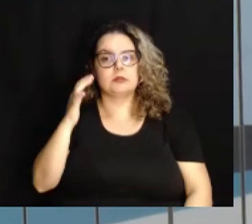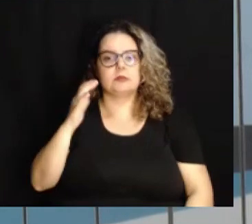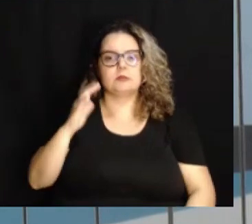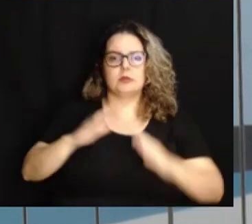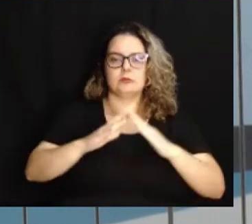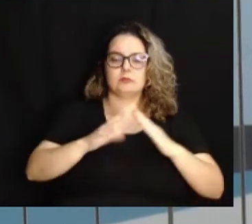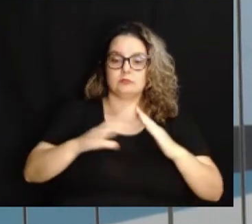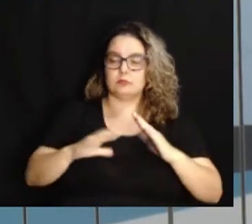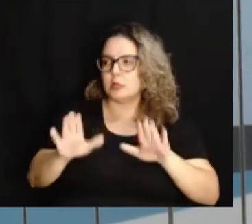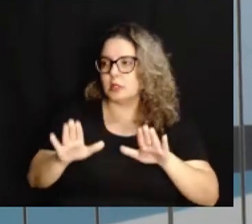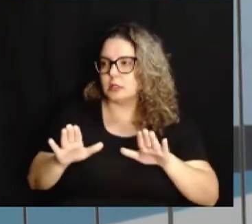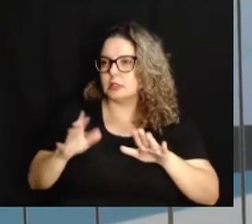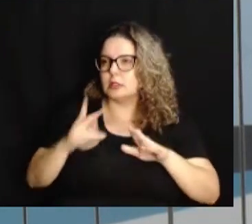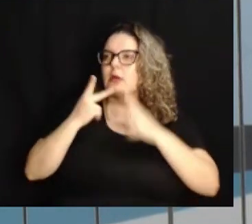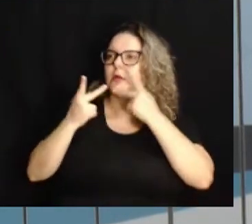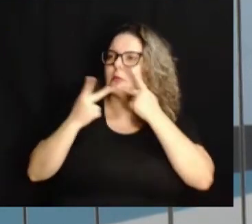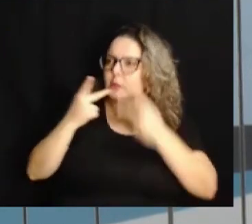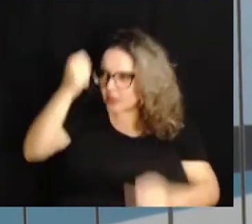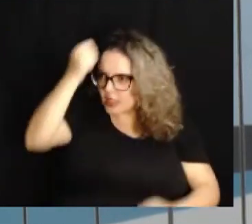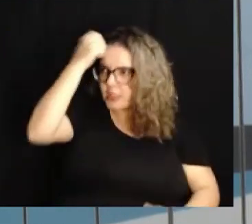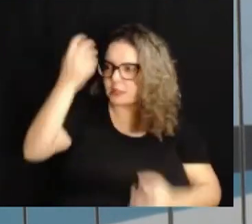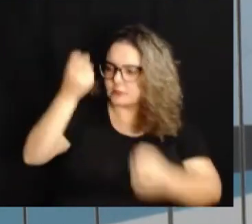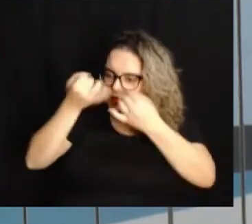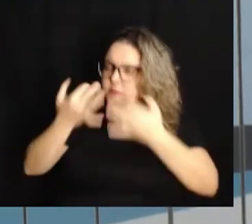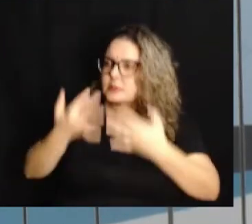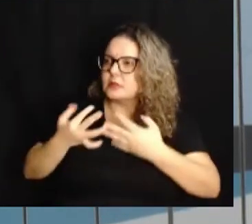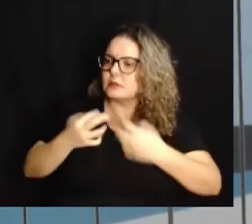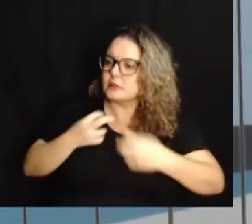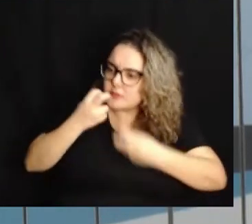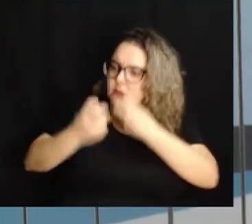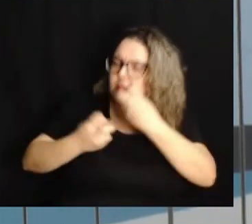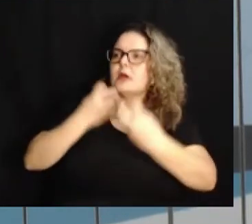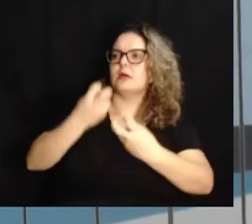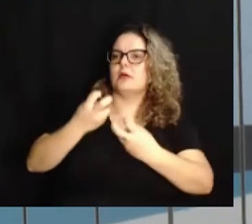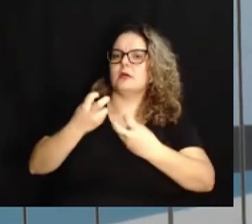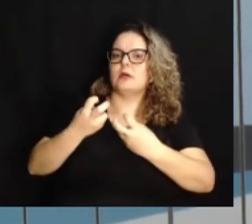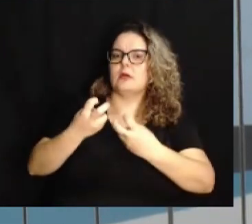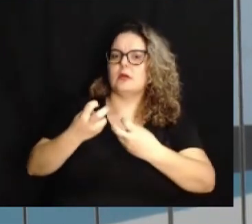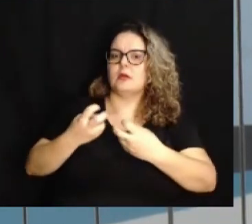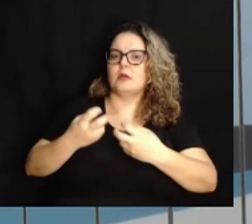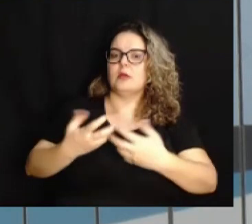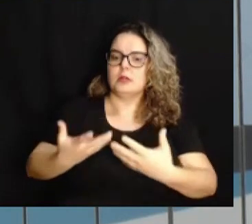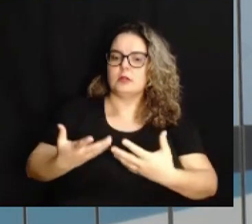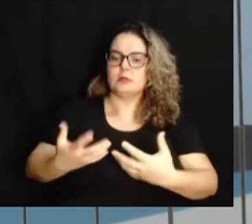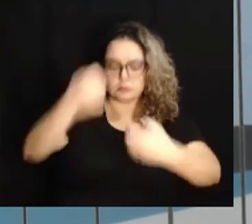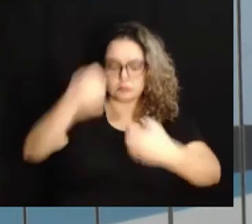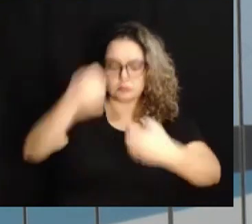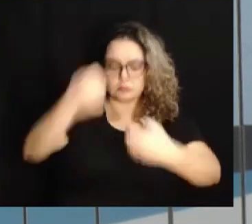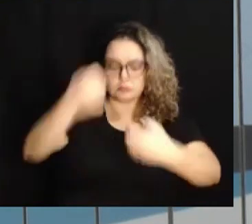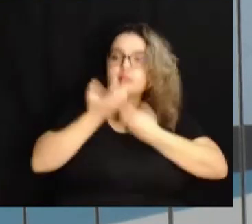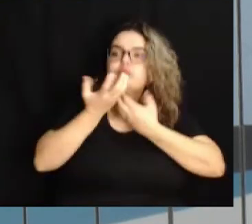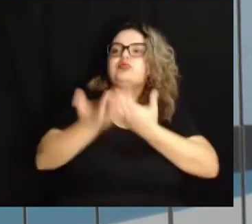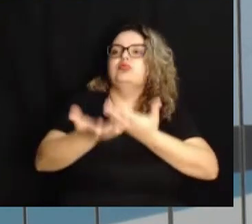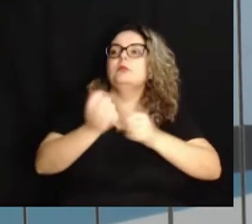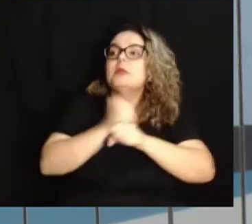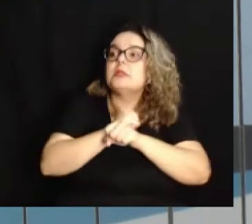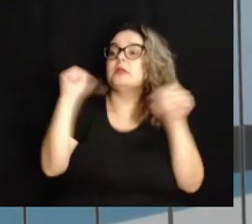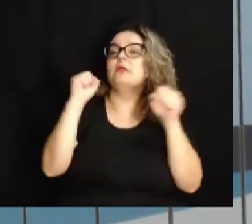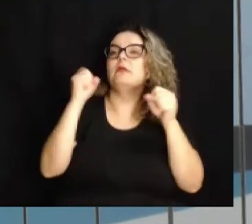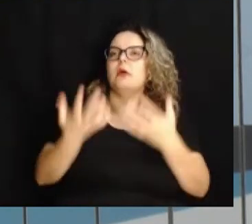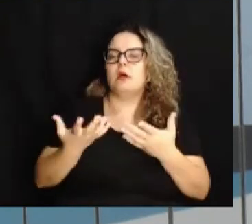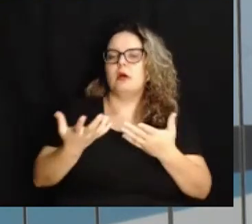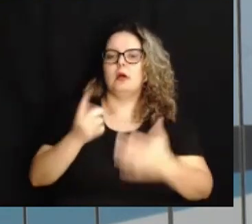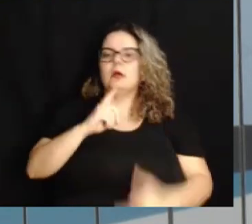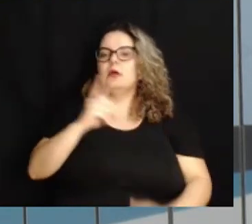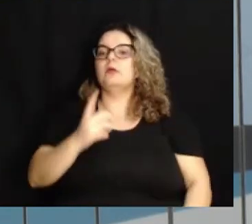falar dessa culpa. Vamos dar voz para essa culpa. Então veste essa camisa de culpa para você conseguir se livrar dela. Não é uma questão de aquilo era